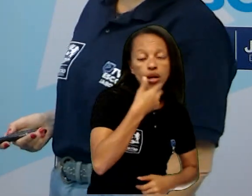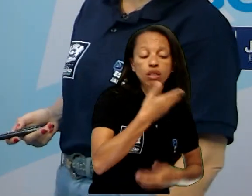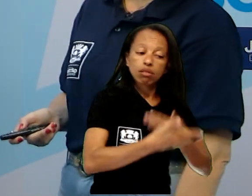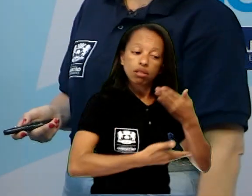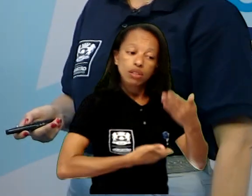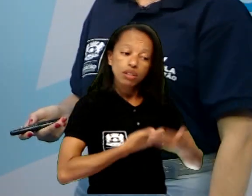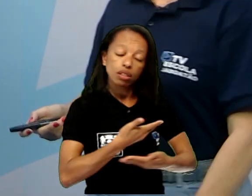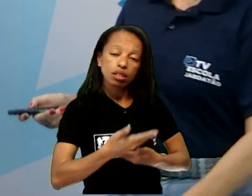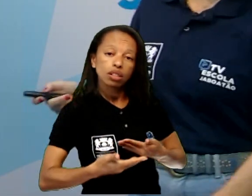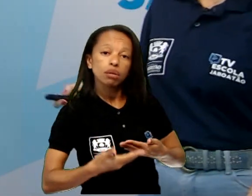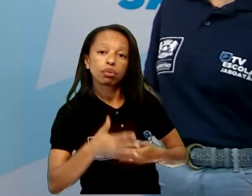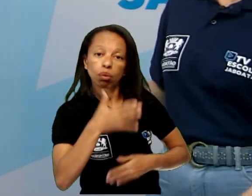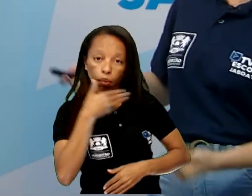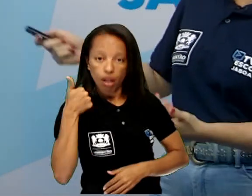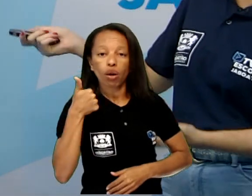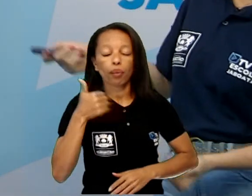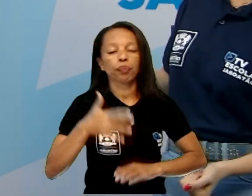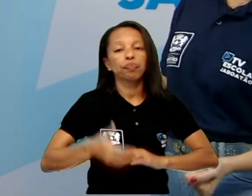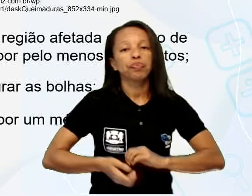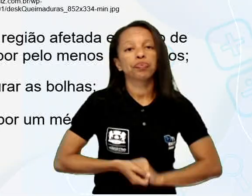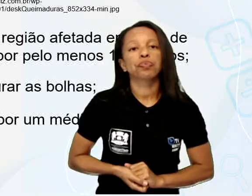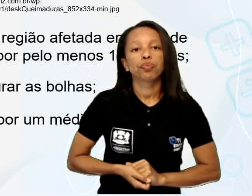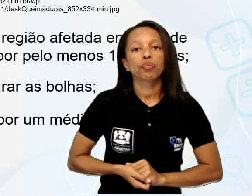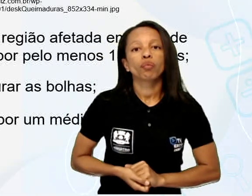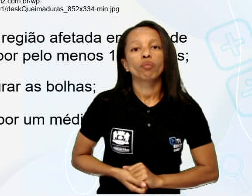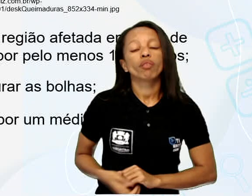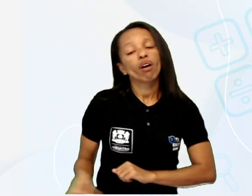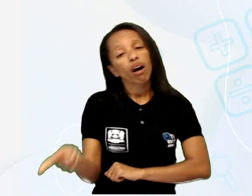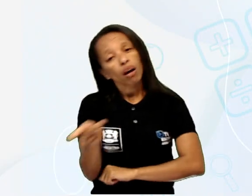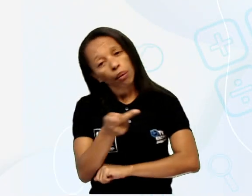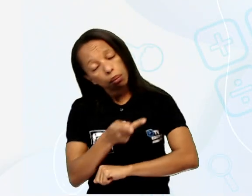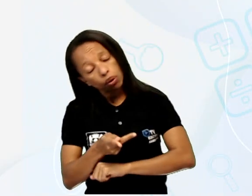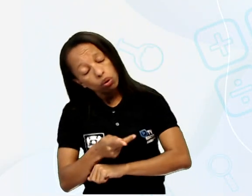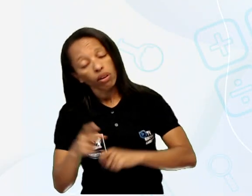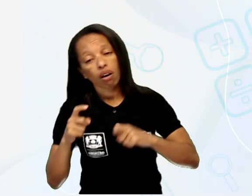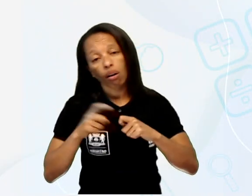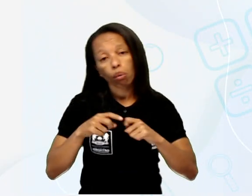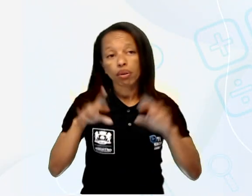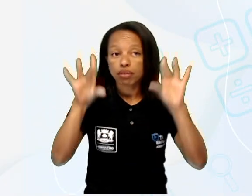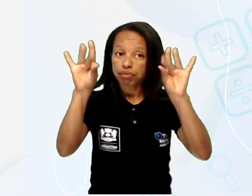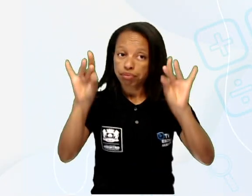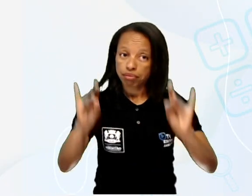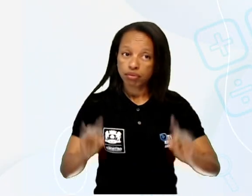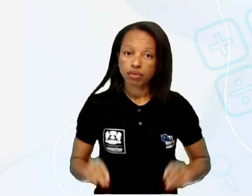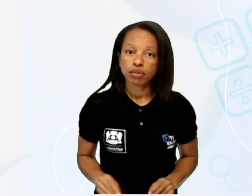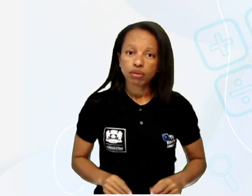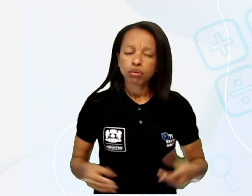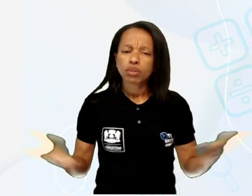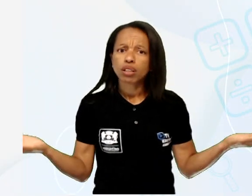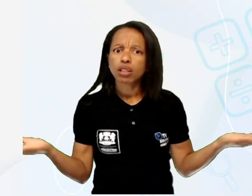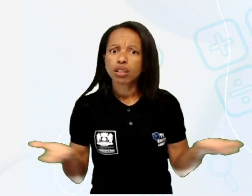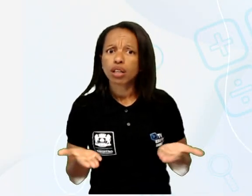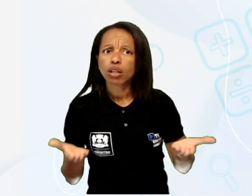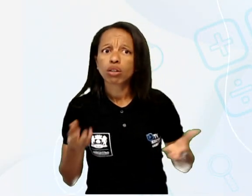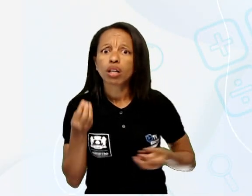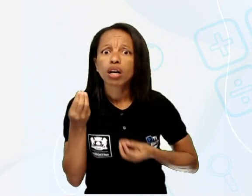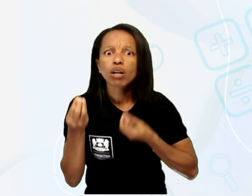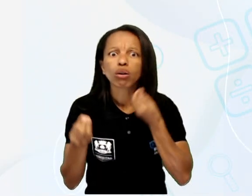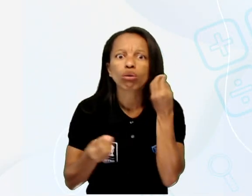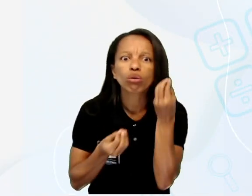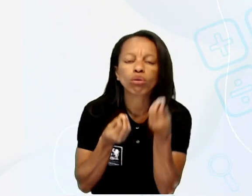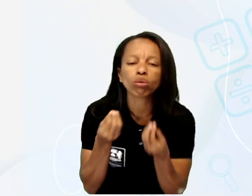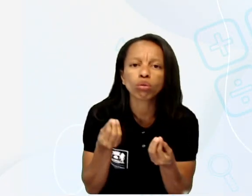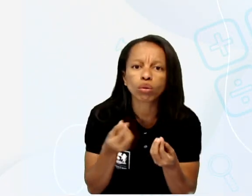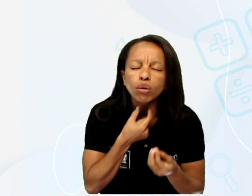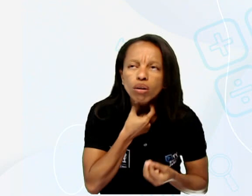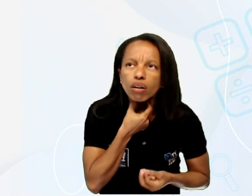isso. E procurar, né, por um médico especializado, como eu já falei. E agora, como agir em casos de